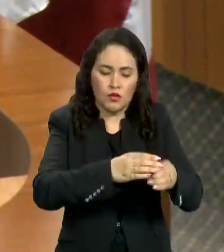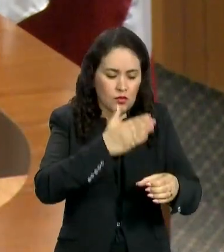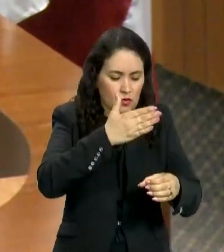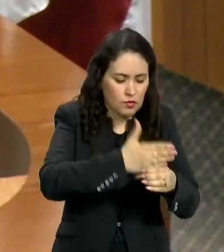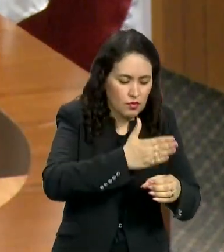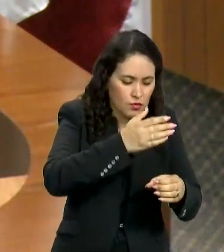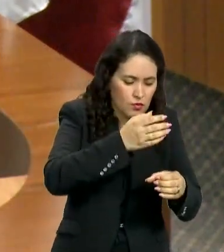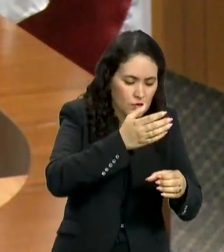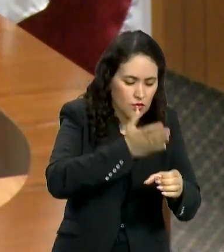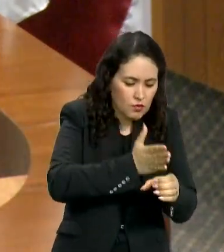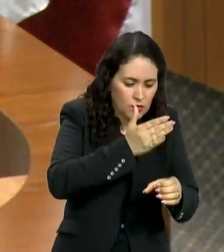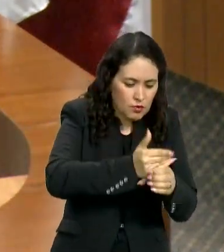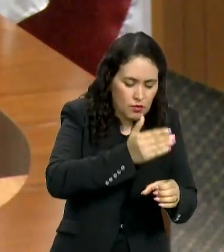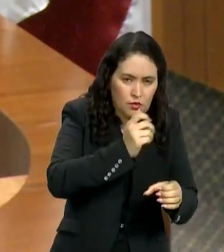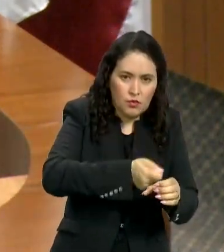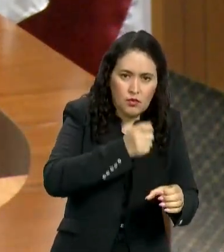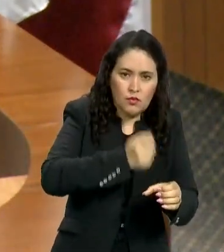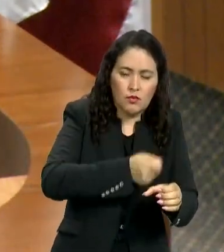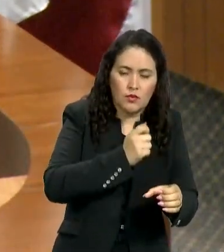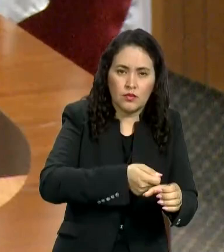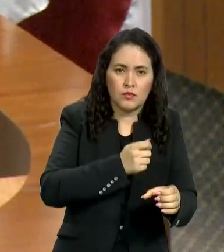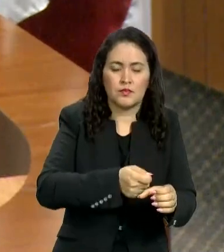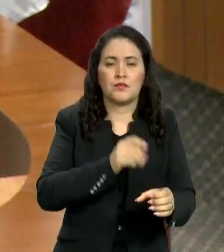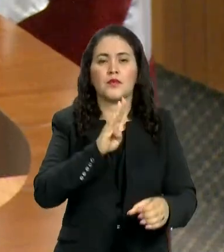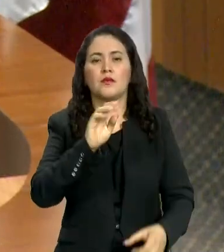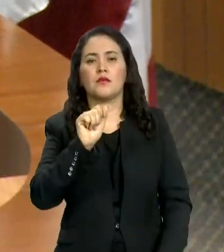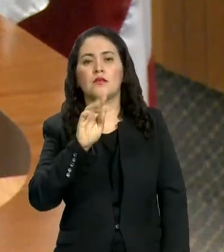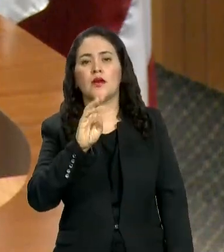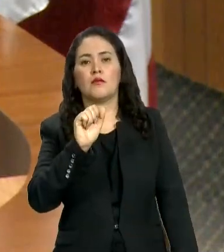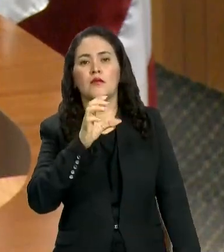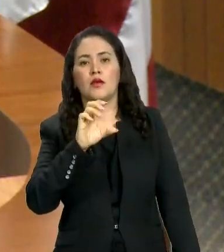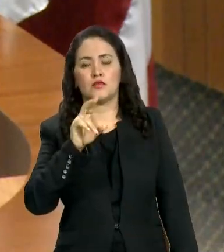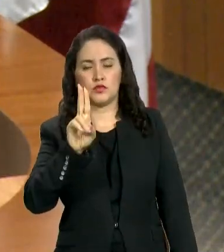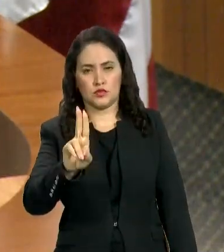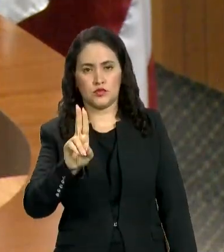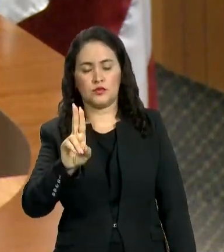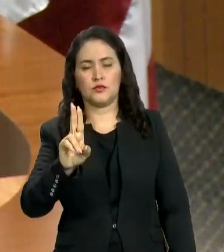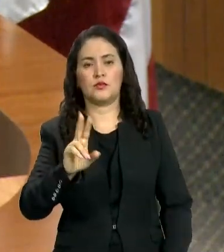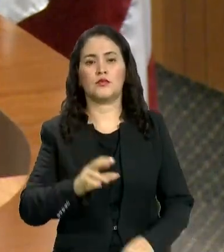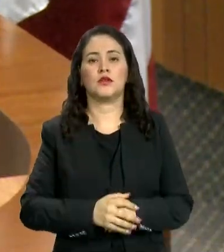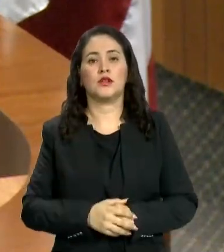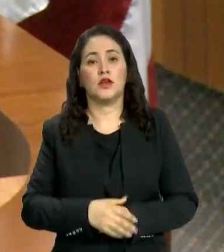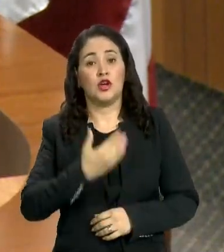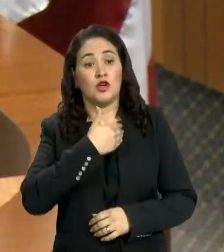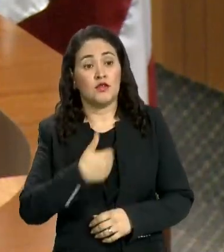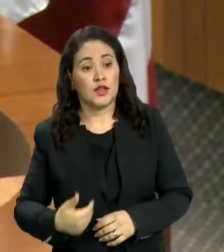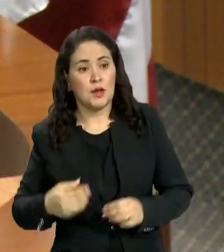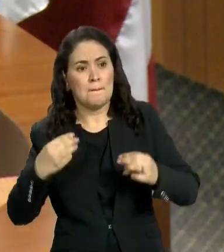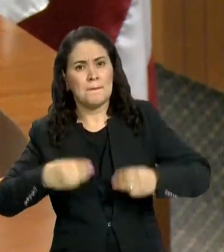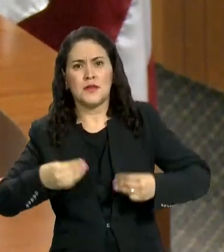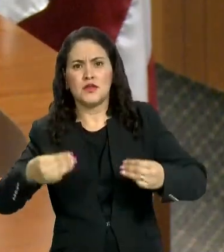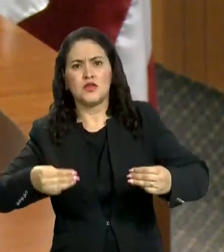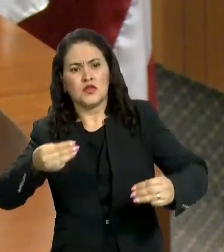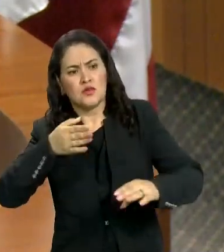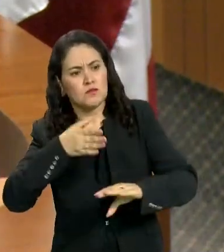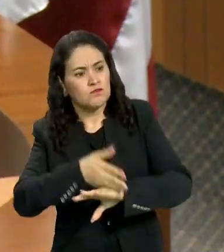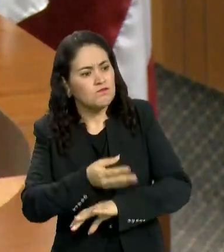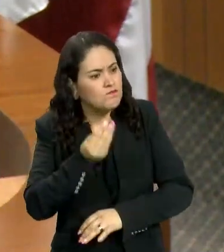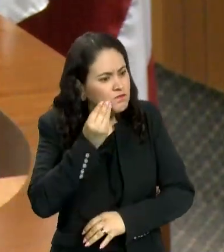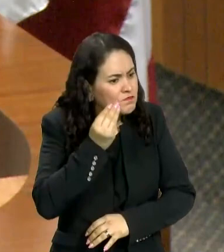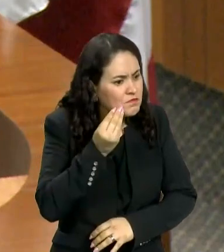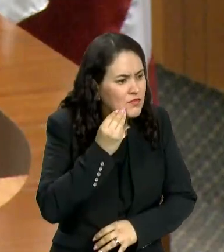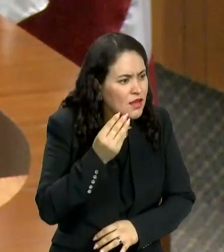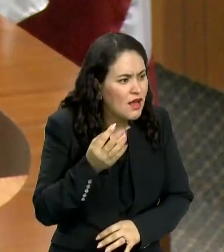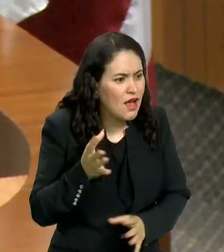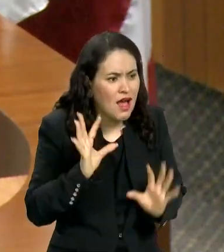25 produtos inclusive o governador brão com Ministro estiveram lá ficaram Encantados com a variedade de produtos né e o governador